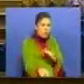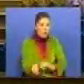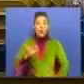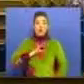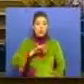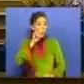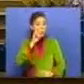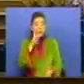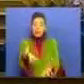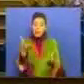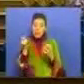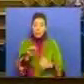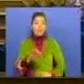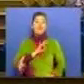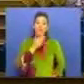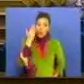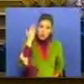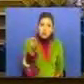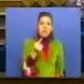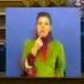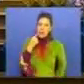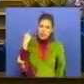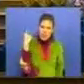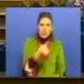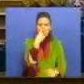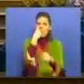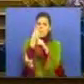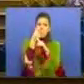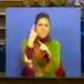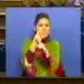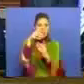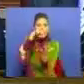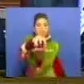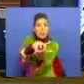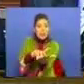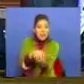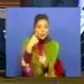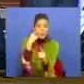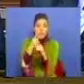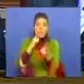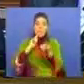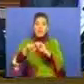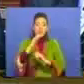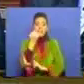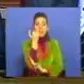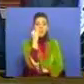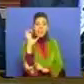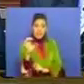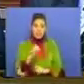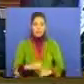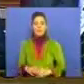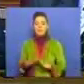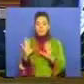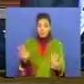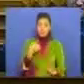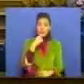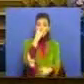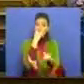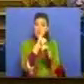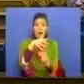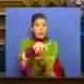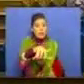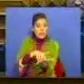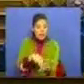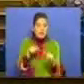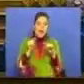senhor defendeu, porque foi o senhor que disse que era o mesmo texto numa entrevista na SIC. E quando disse que é o mesmo texto, a